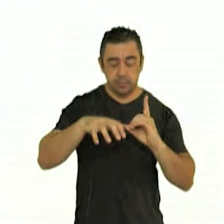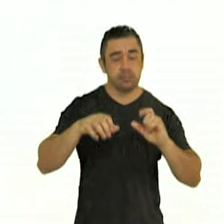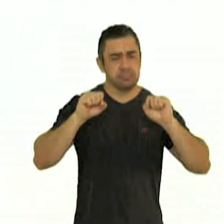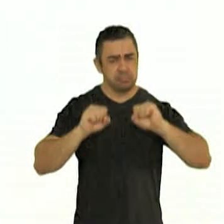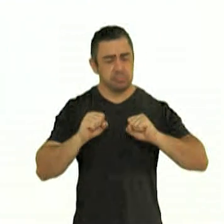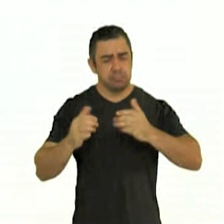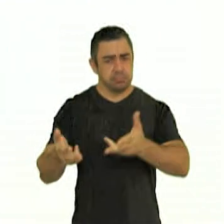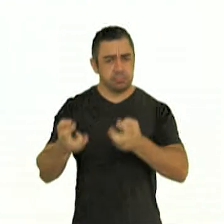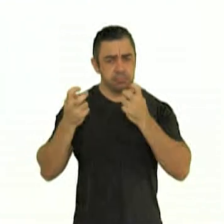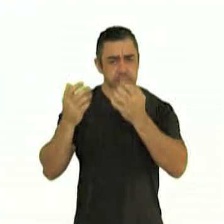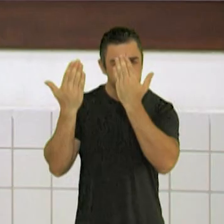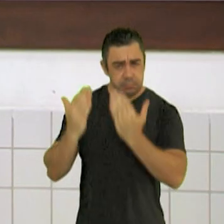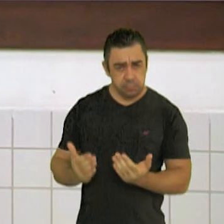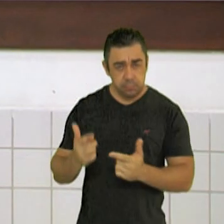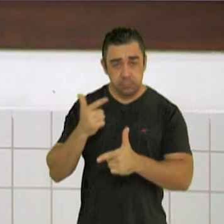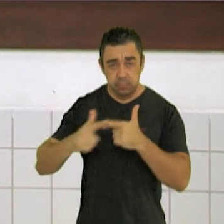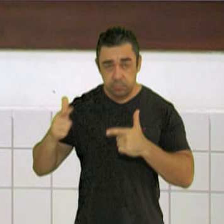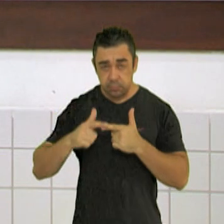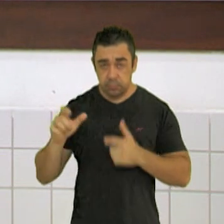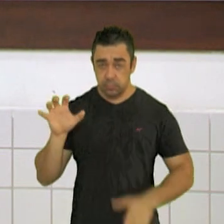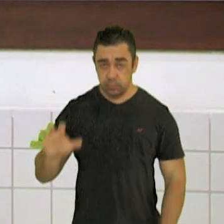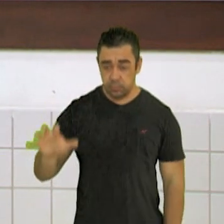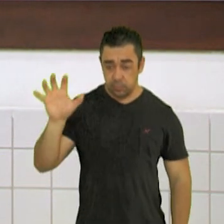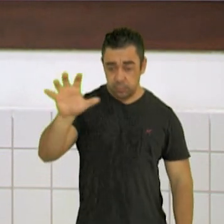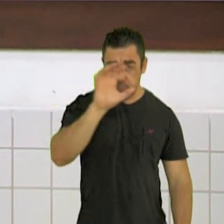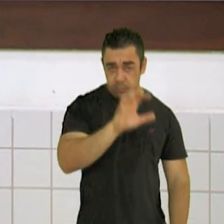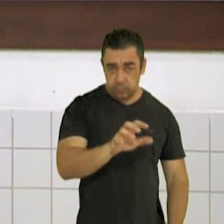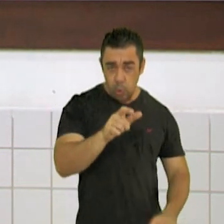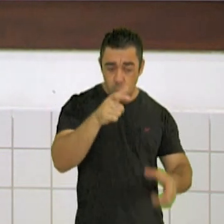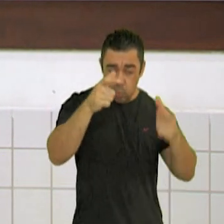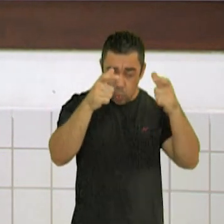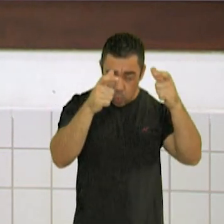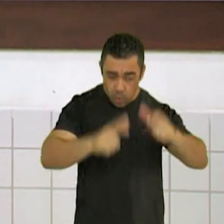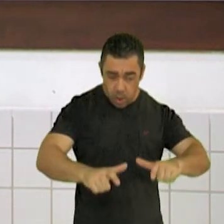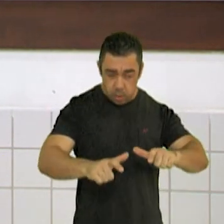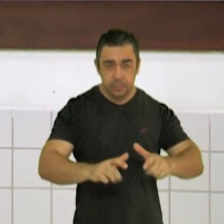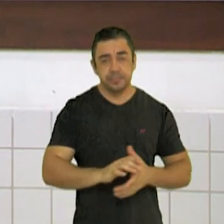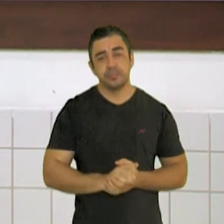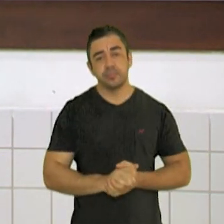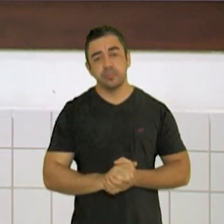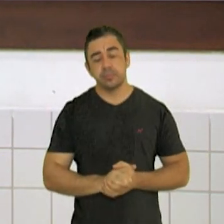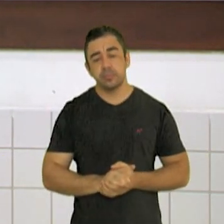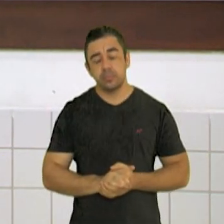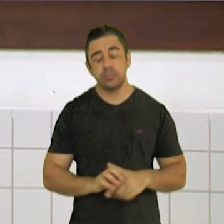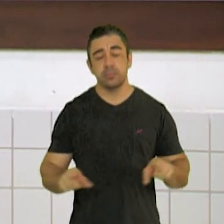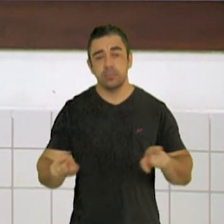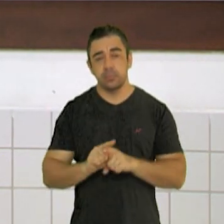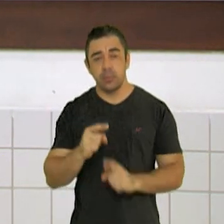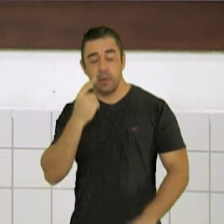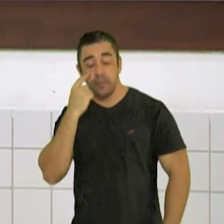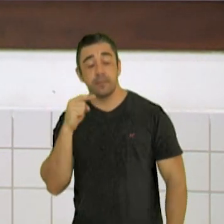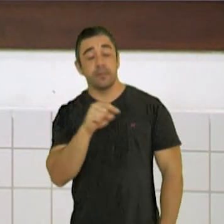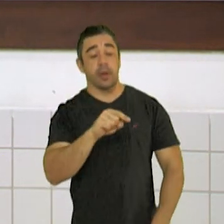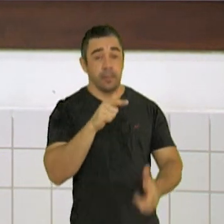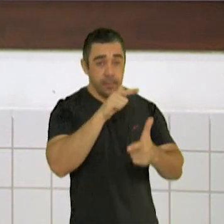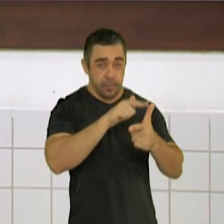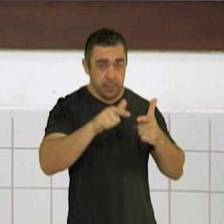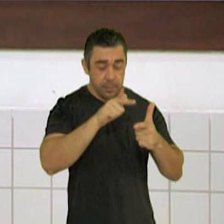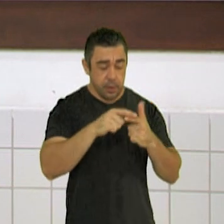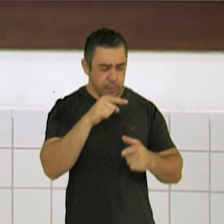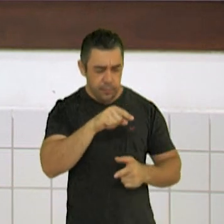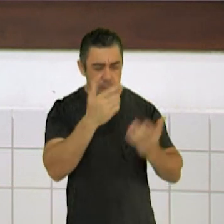pode analisar os problemas locais, por exemplo, os problemas socioespaciais locais, e projetar